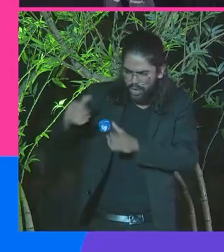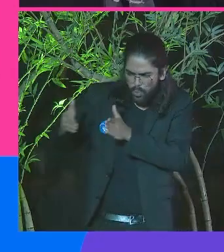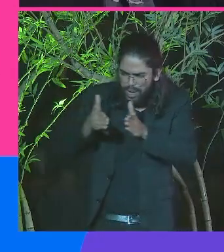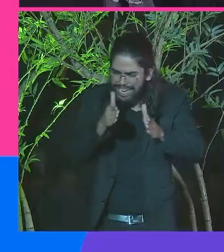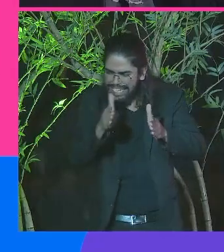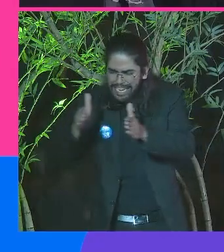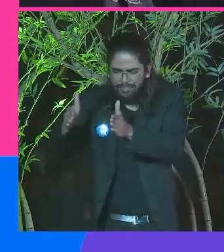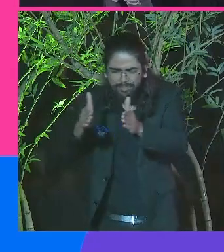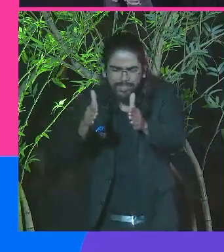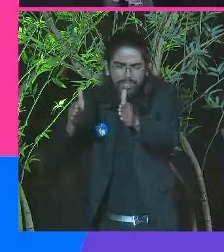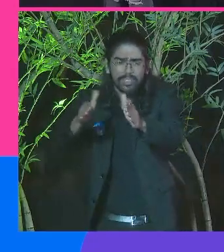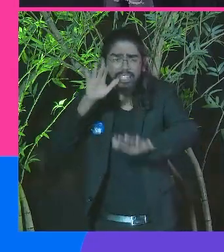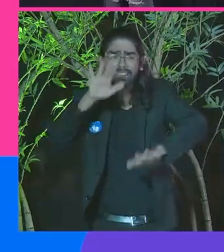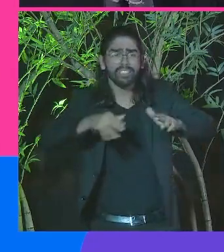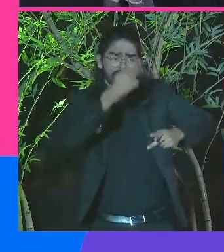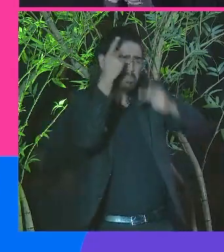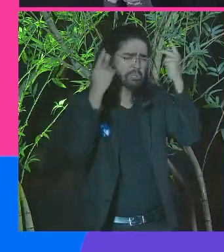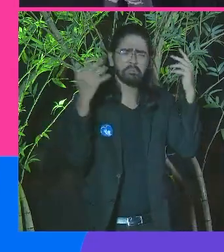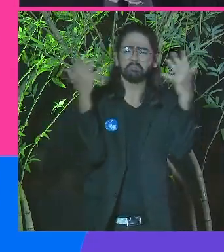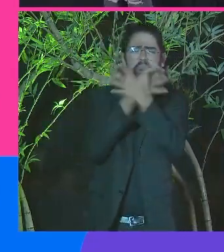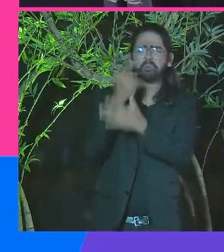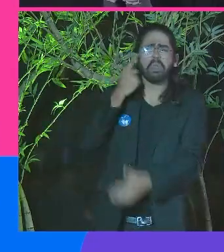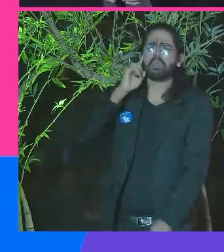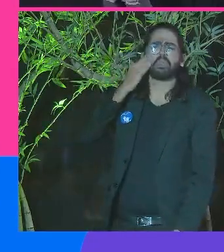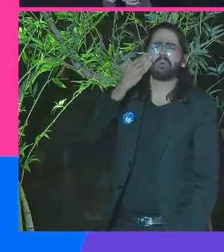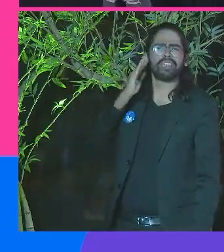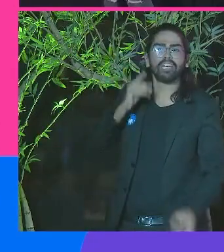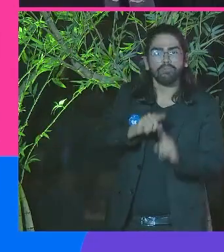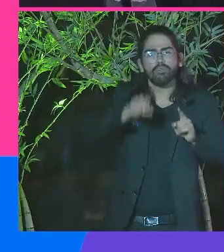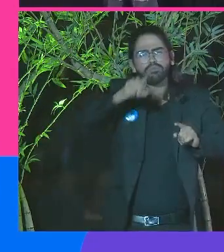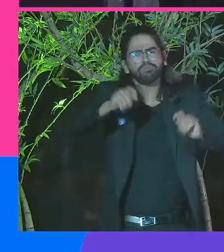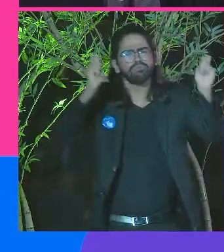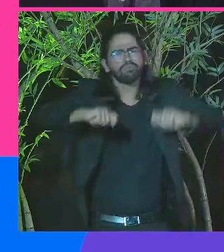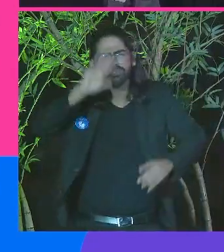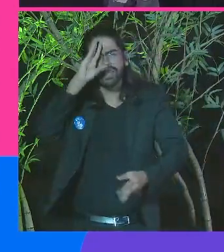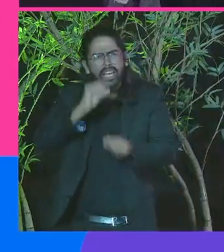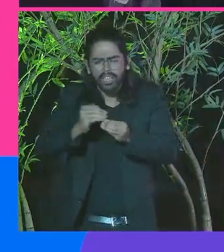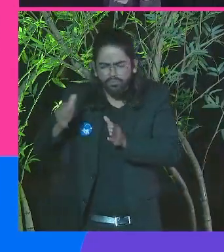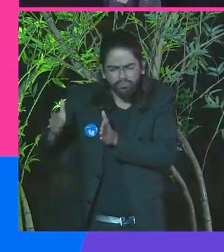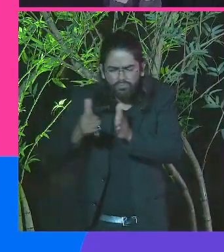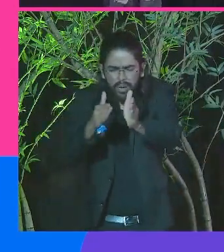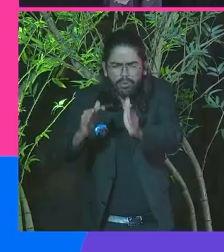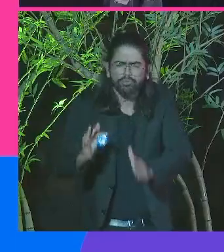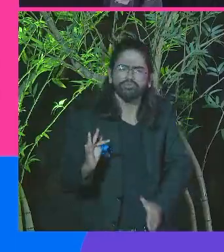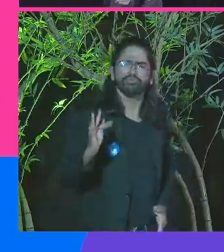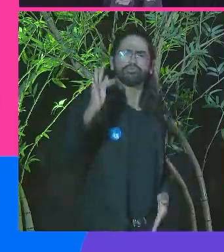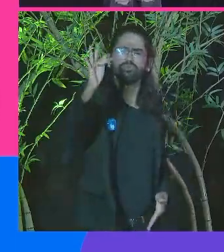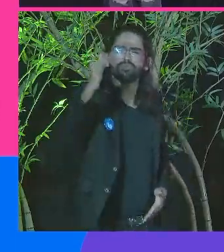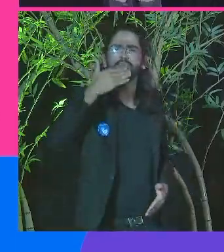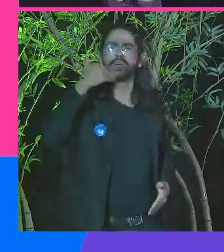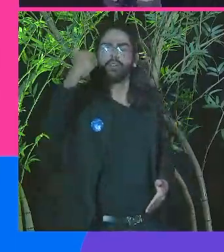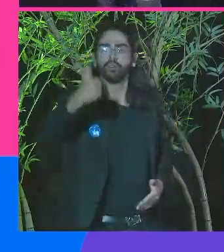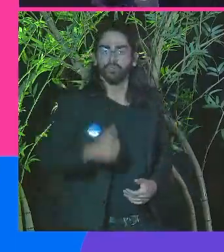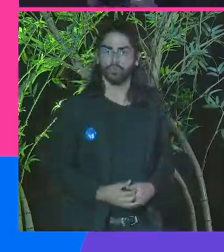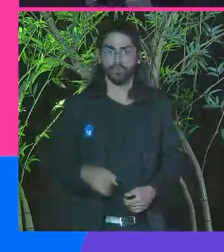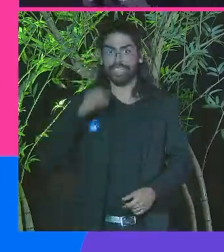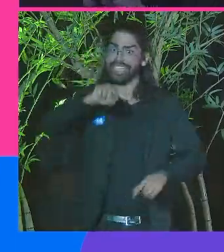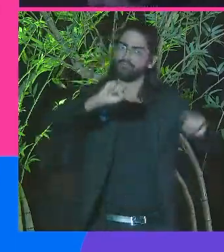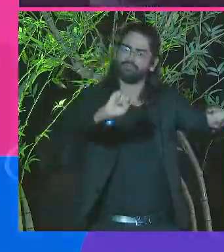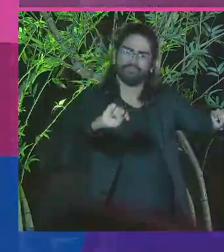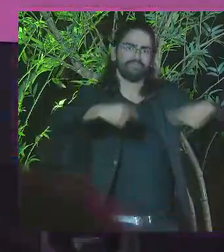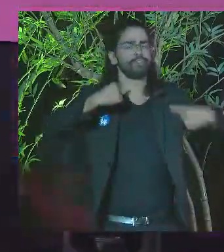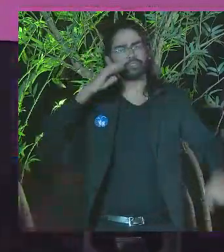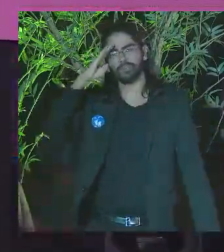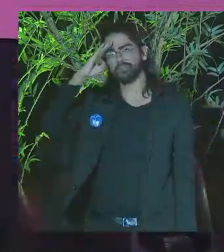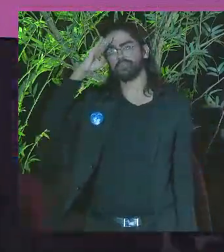muitas vezes ninguém está vendo nada, mas você consegue ver aquilo que está para além do que está estabelecido. Esse é o desafio da gente